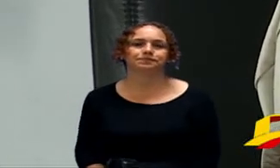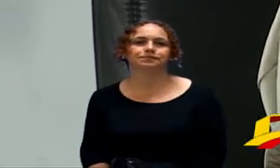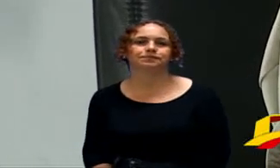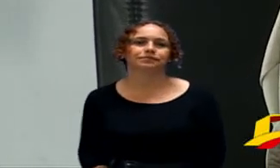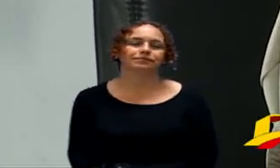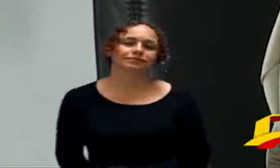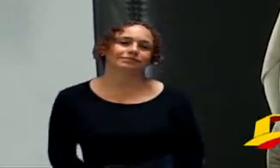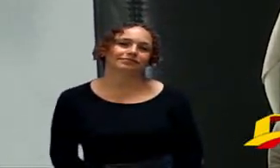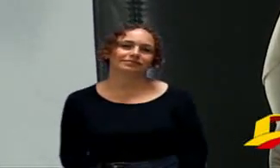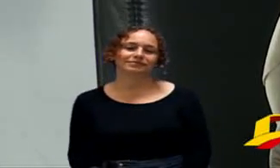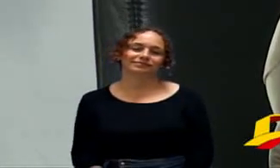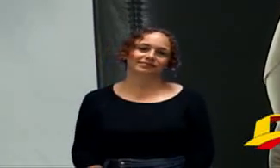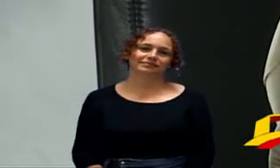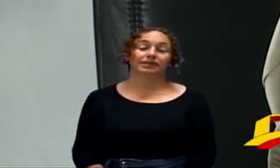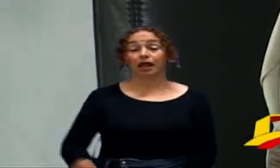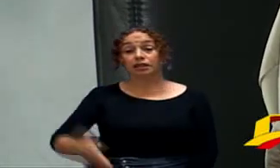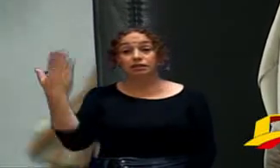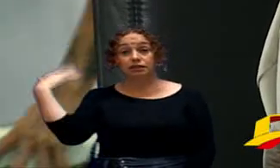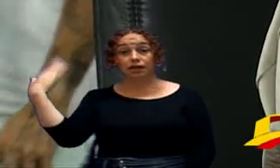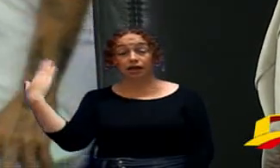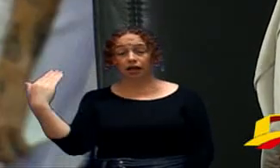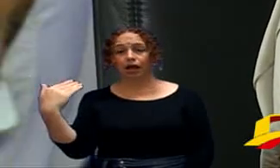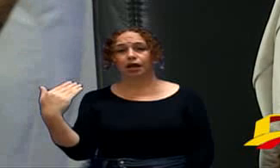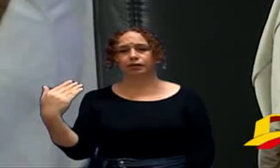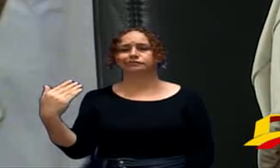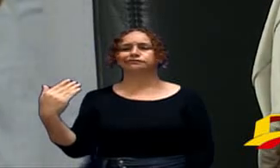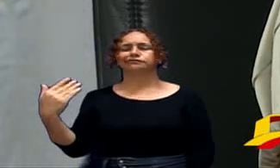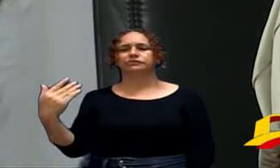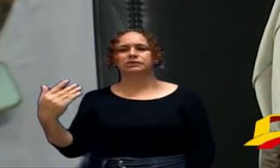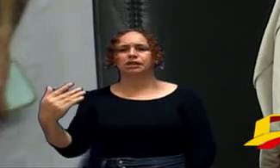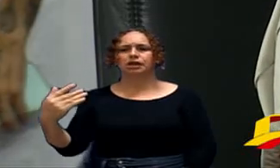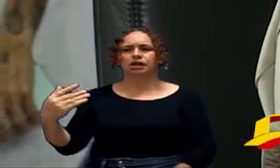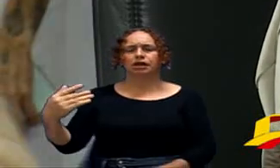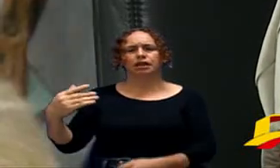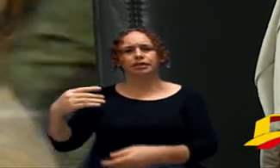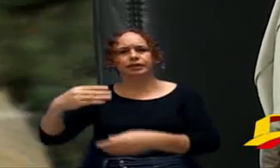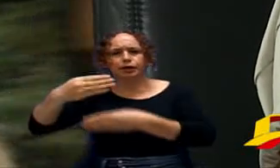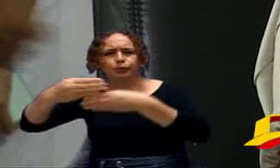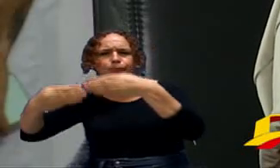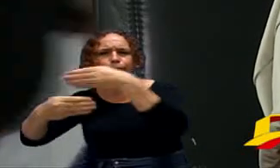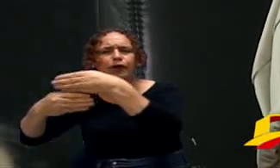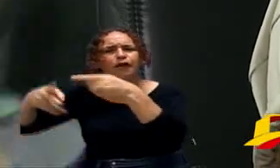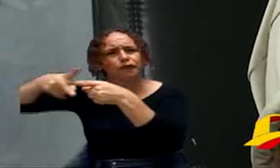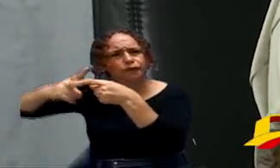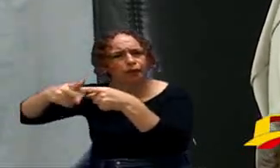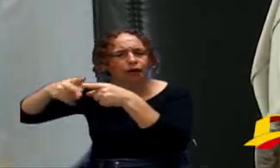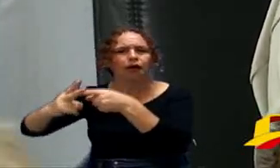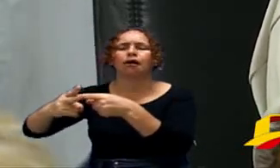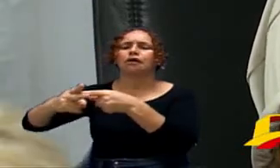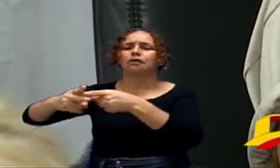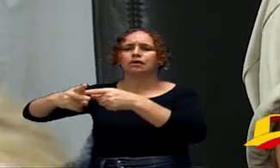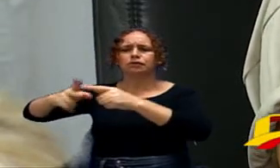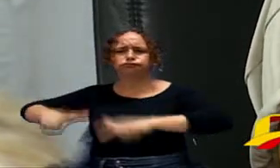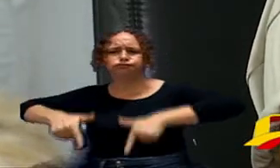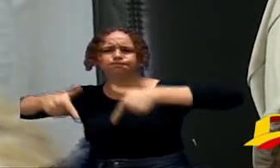Na época da revitalização, foi investido muito trabalho, muito